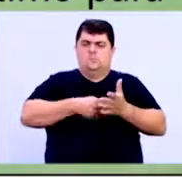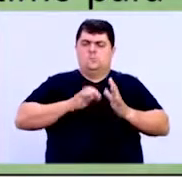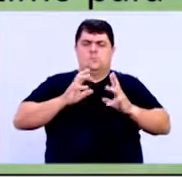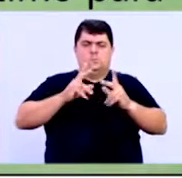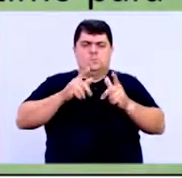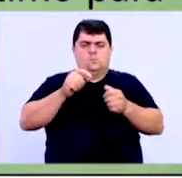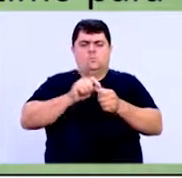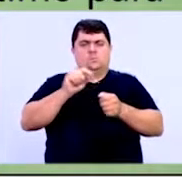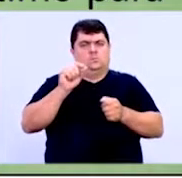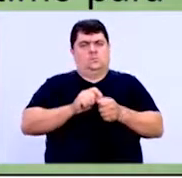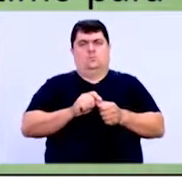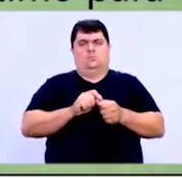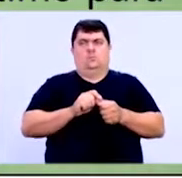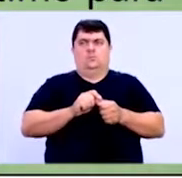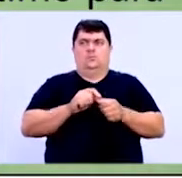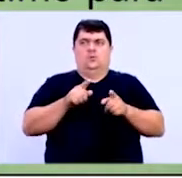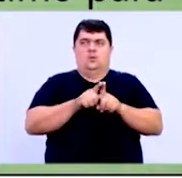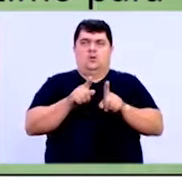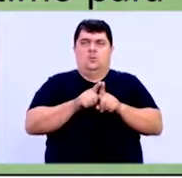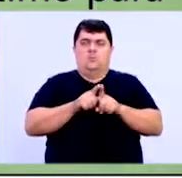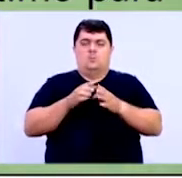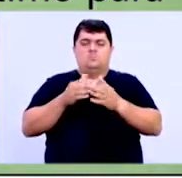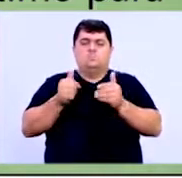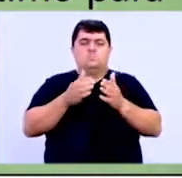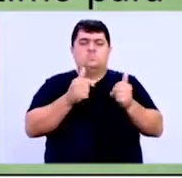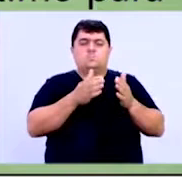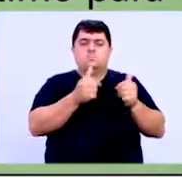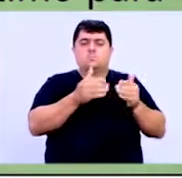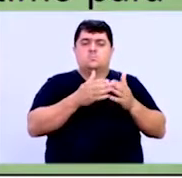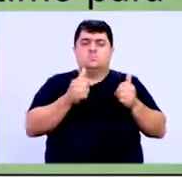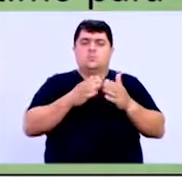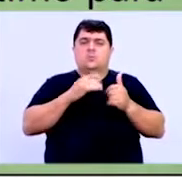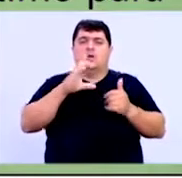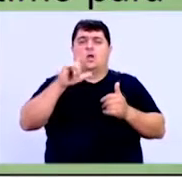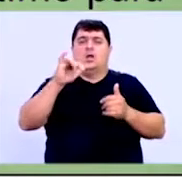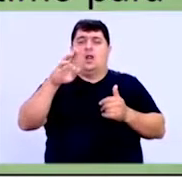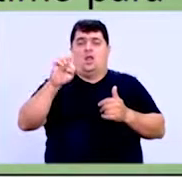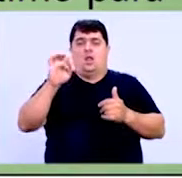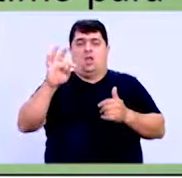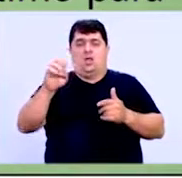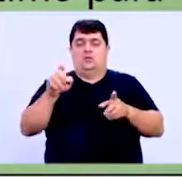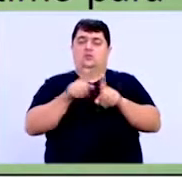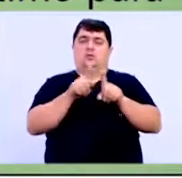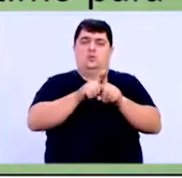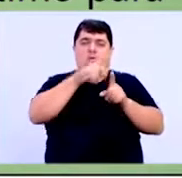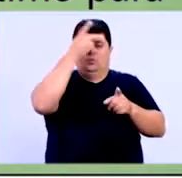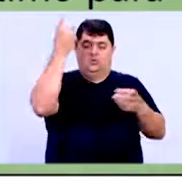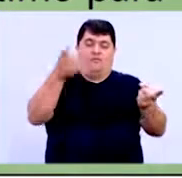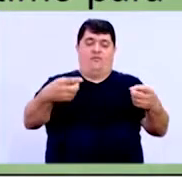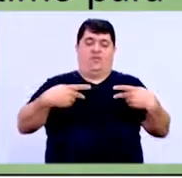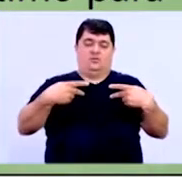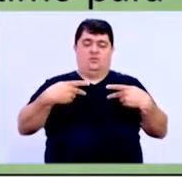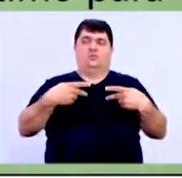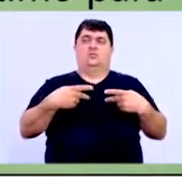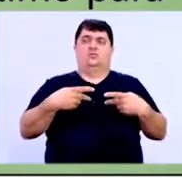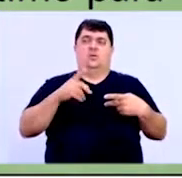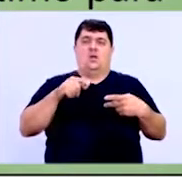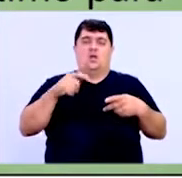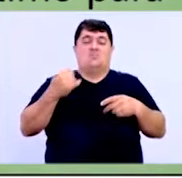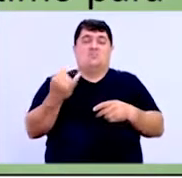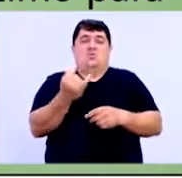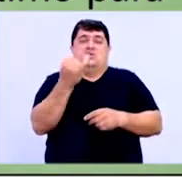cumprir e a cobrar de seus clientes e fornecedores. Para isso, é